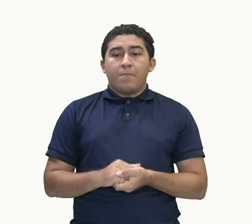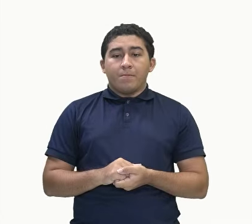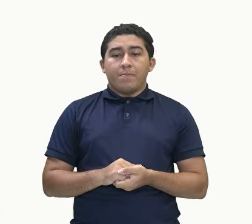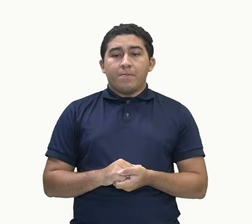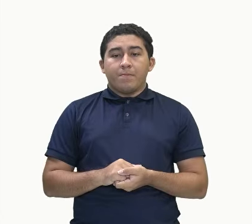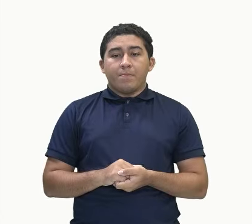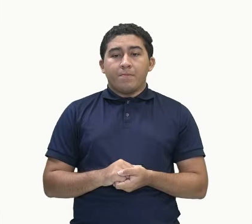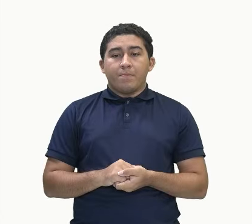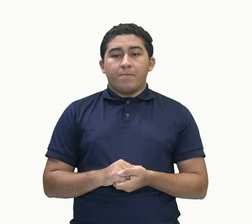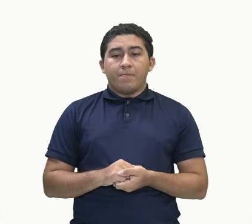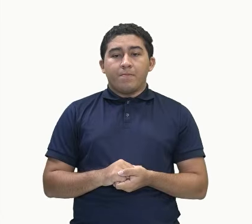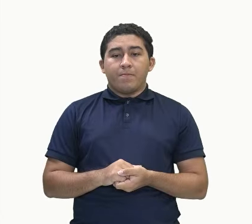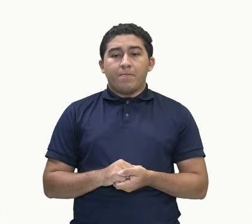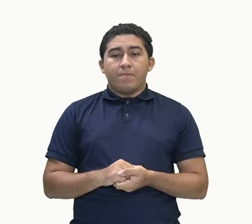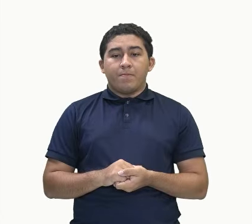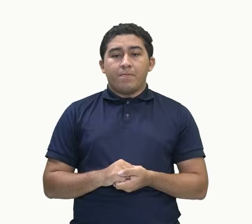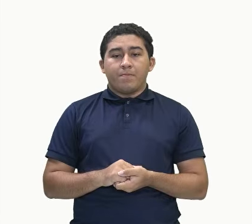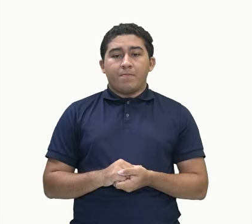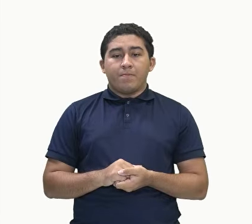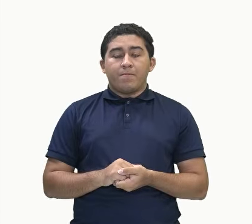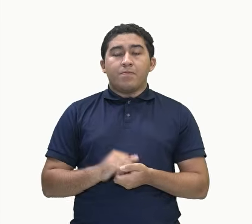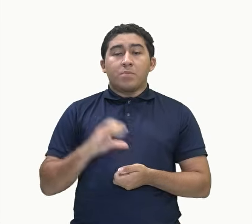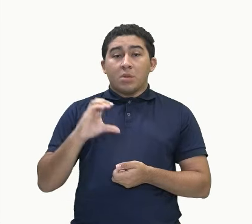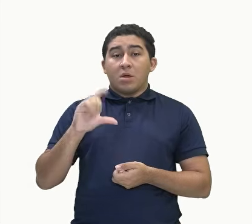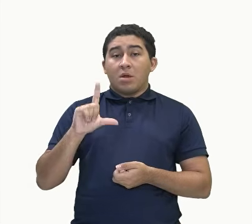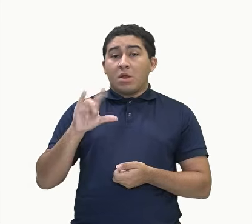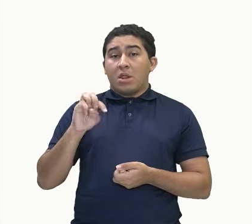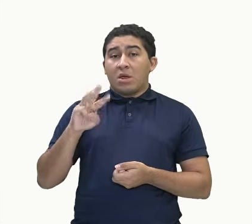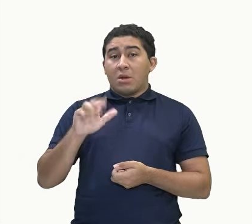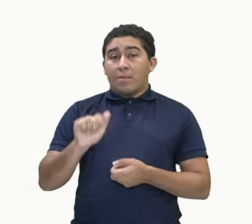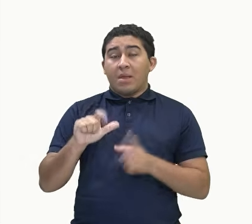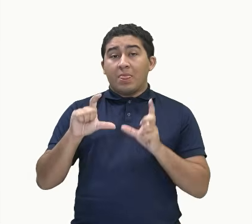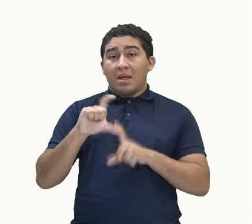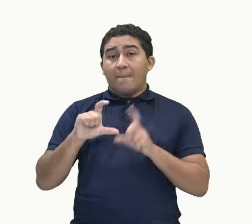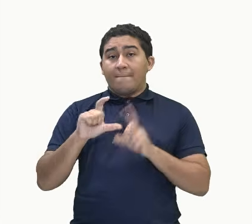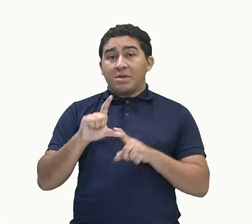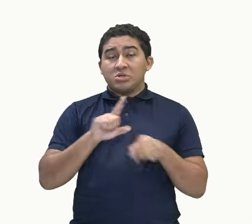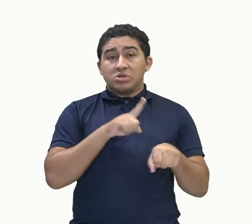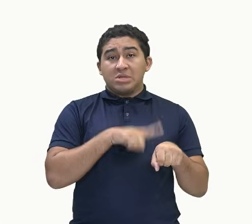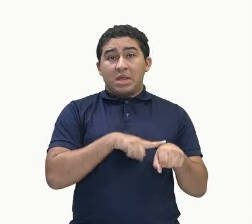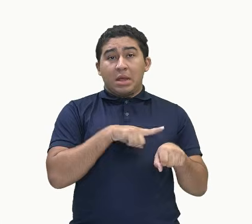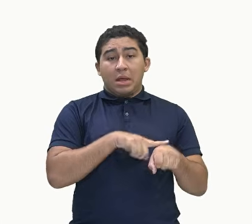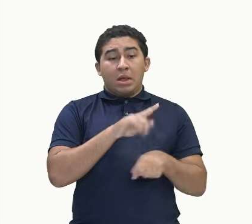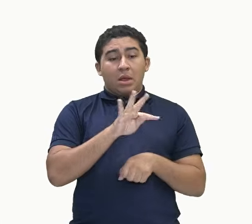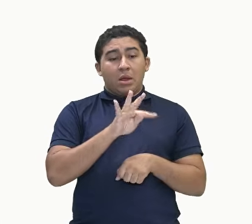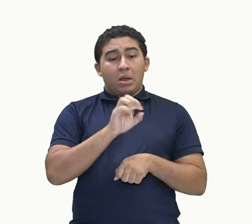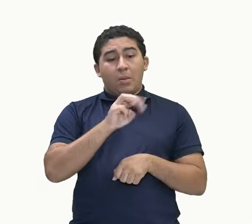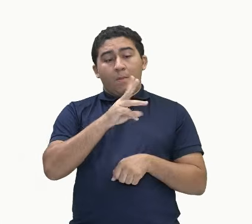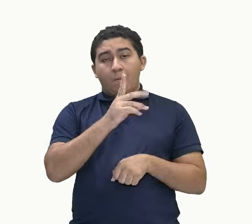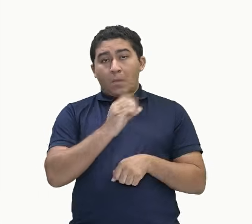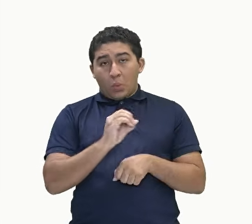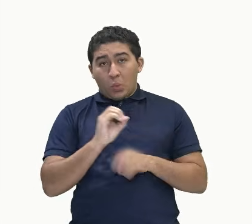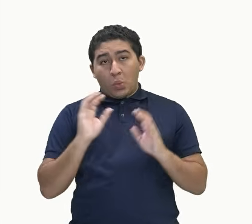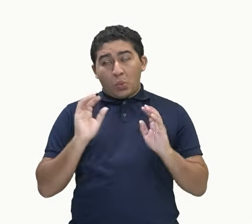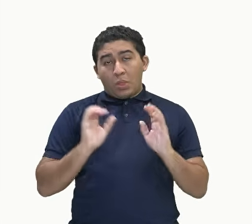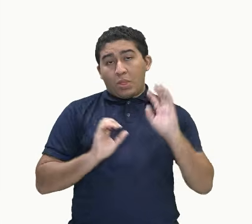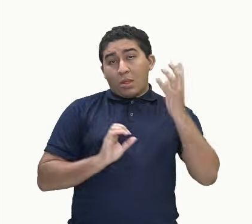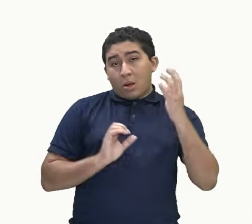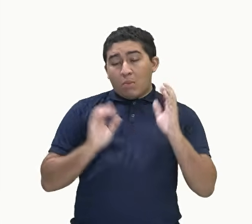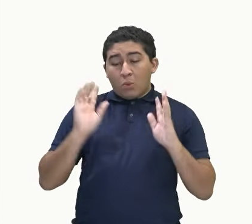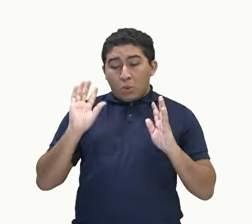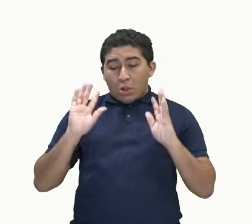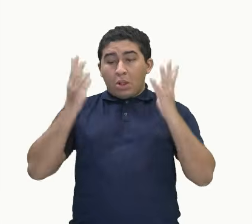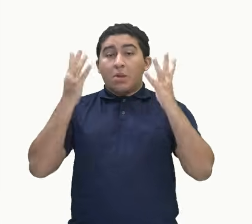tá? Então, o clima, ele depende do tempo, porque é analisado durante aí